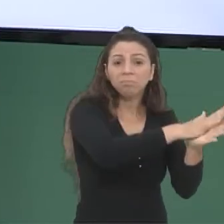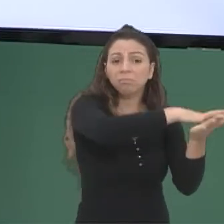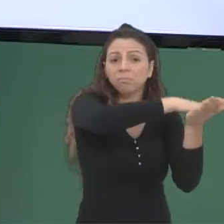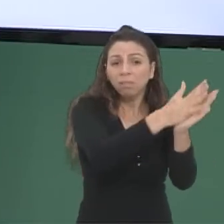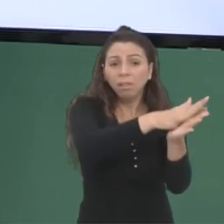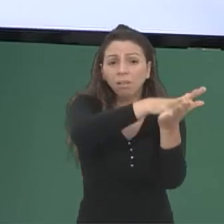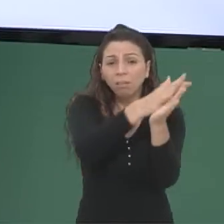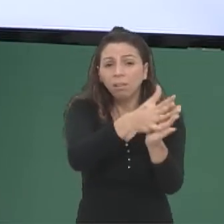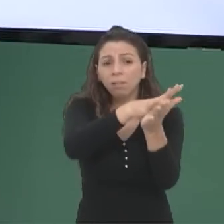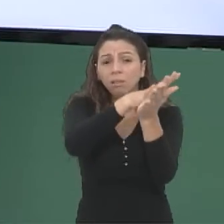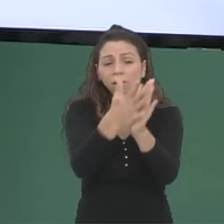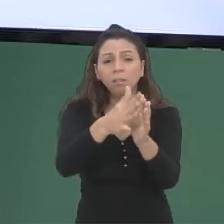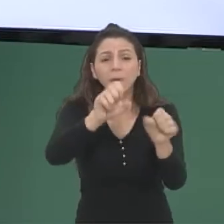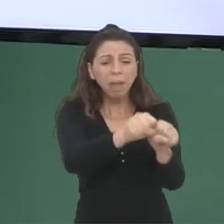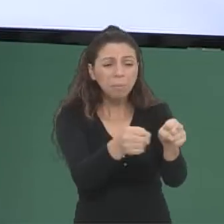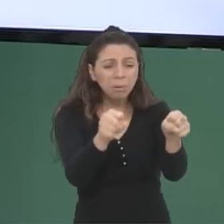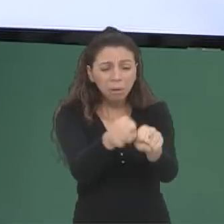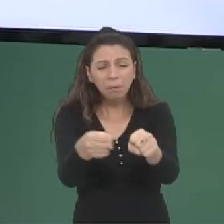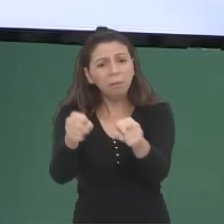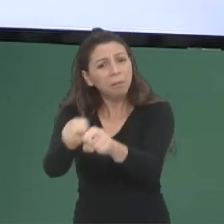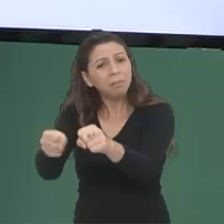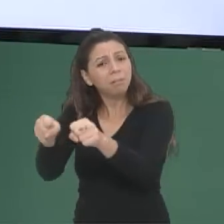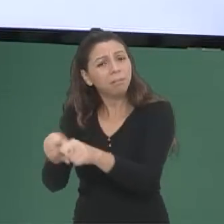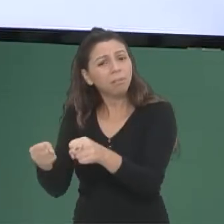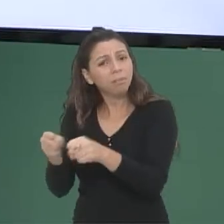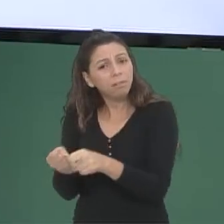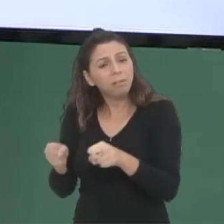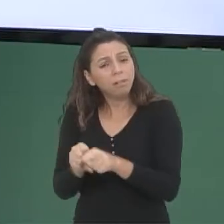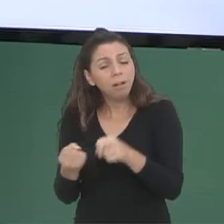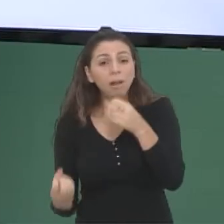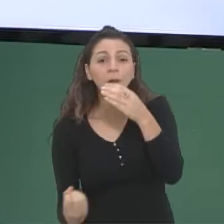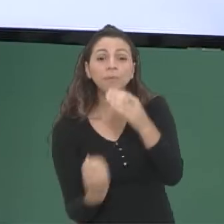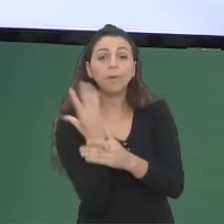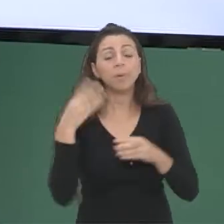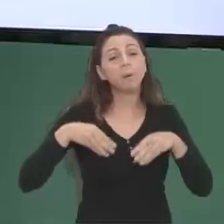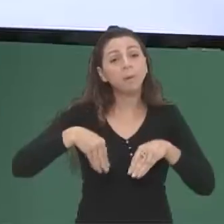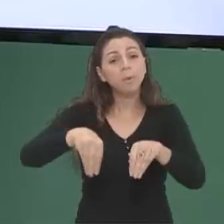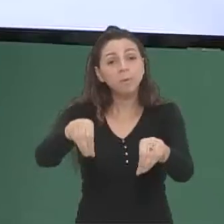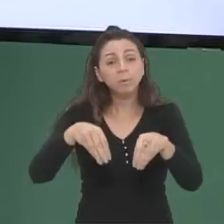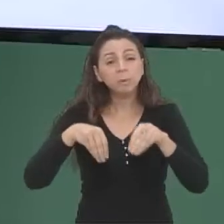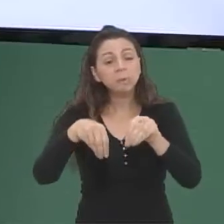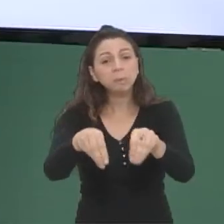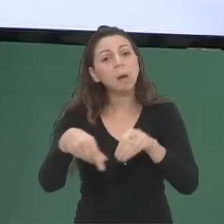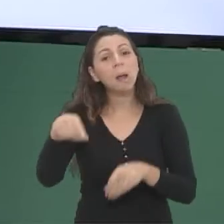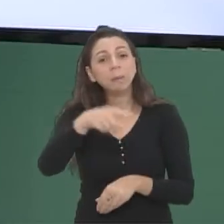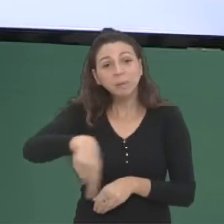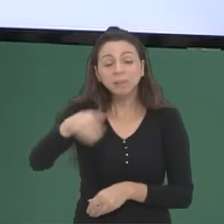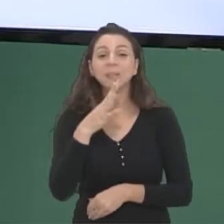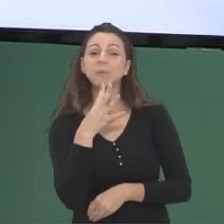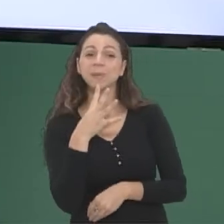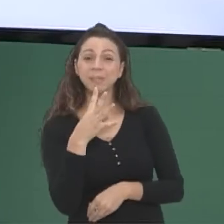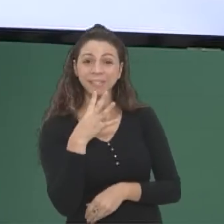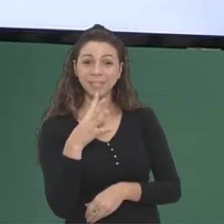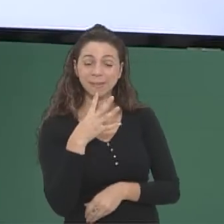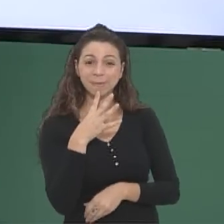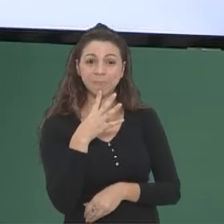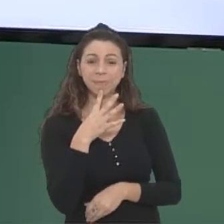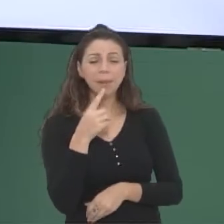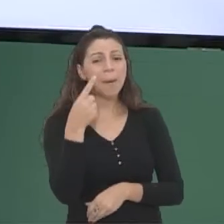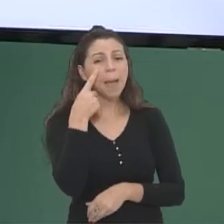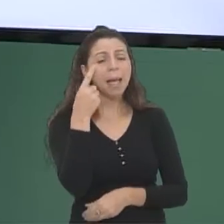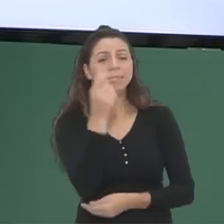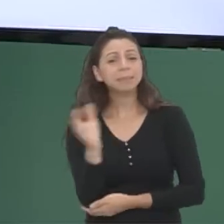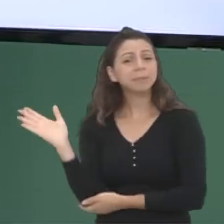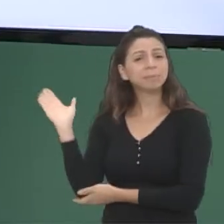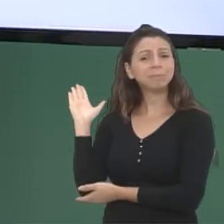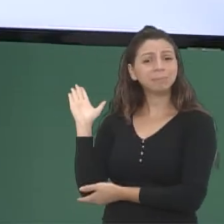vão ficando cada vez mais finos e vai formar o solo que nós conhecemos. Então, nessa imagem você percebe